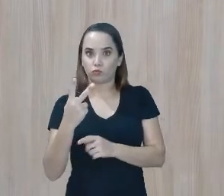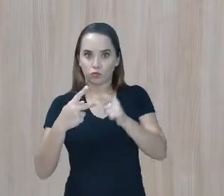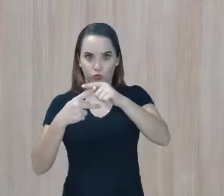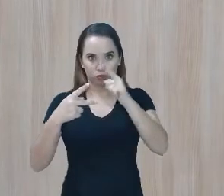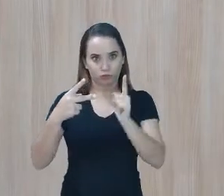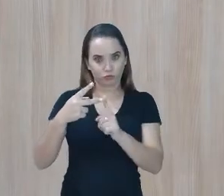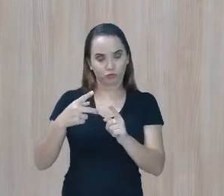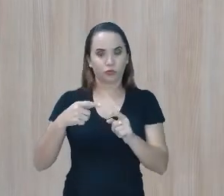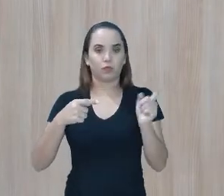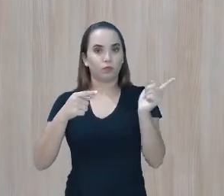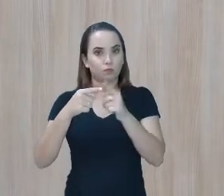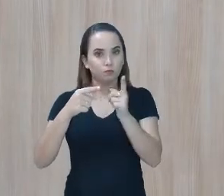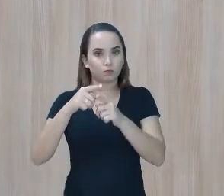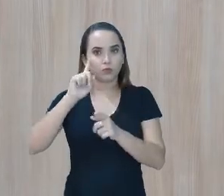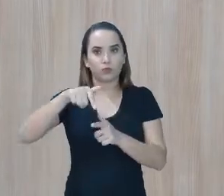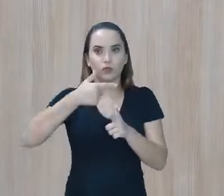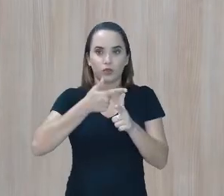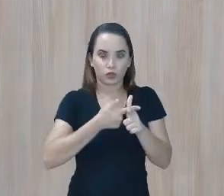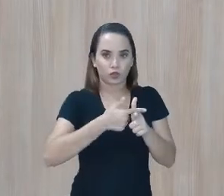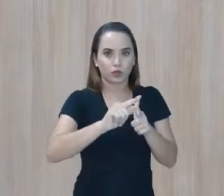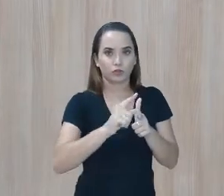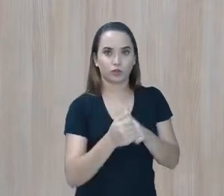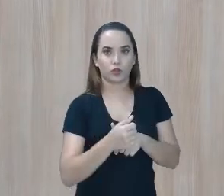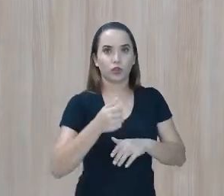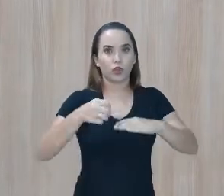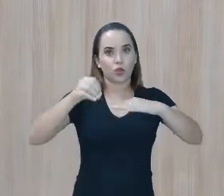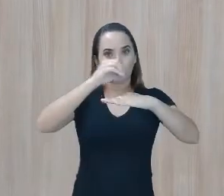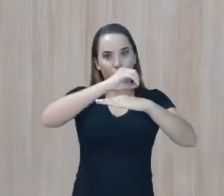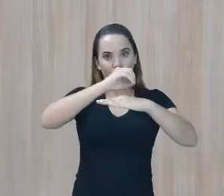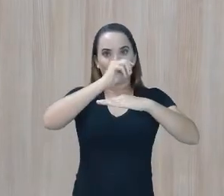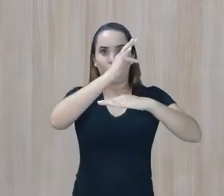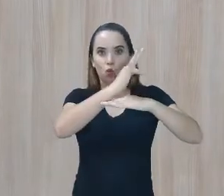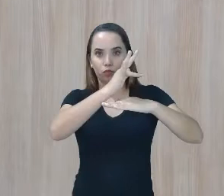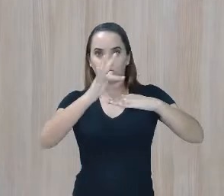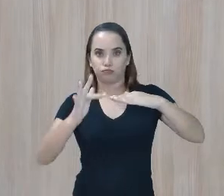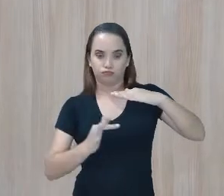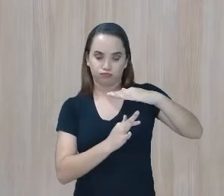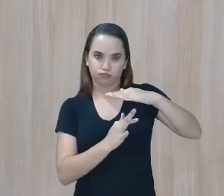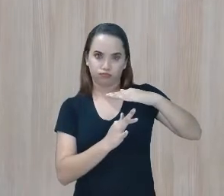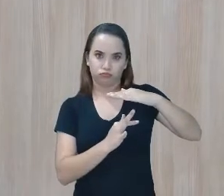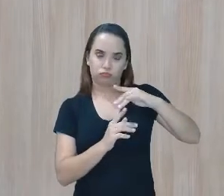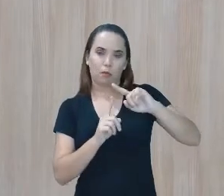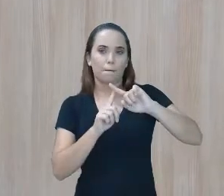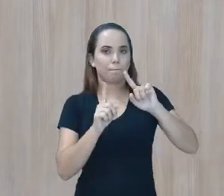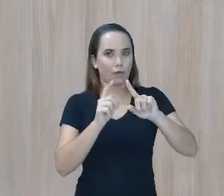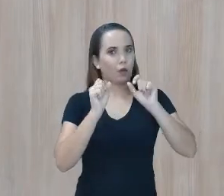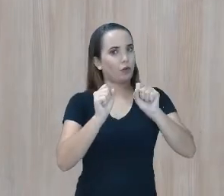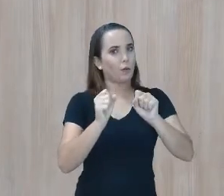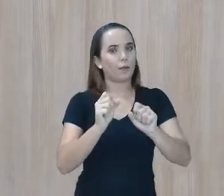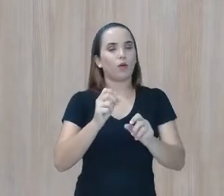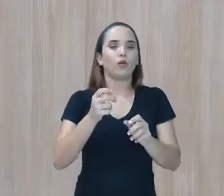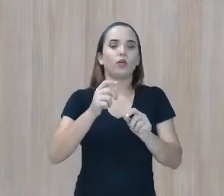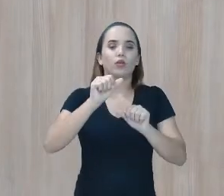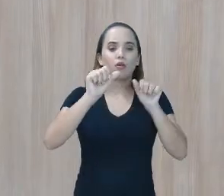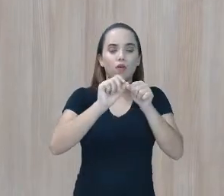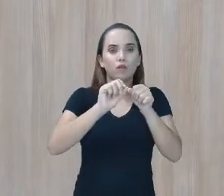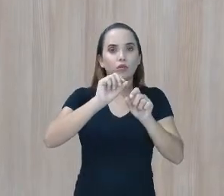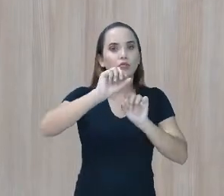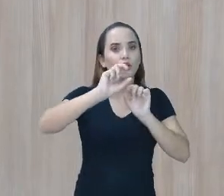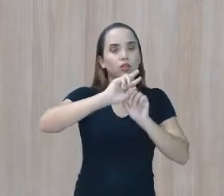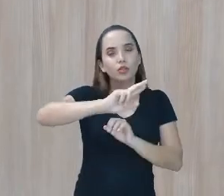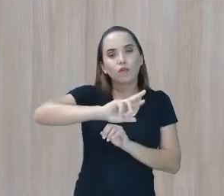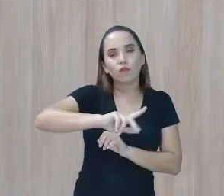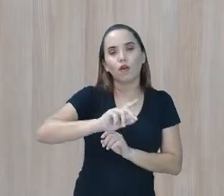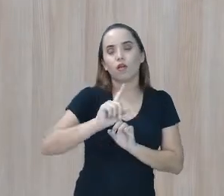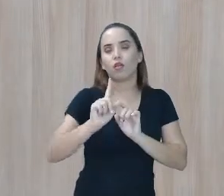eu já apresentei, que é dividir o número de cima pelo número de baixo. Só que a gente pode fazer isso de uma forma diferente e é a que eu